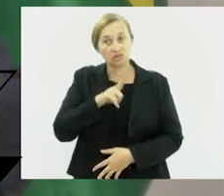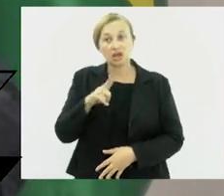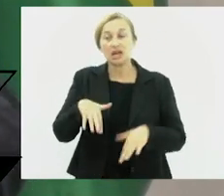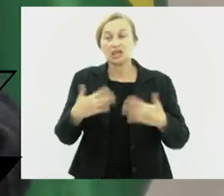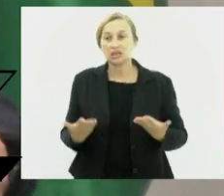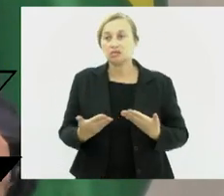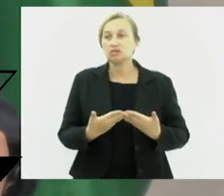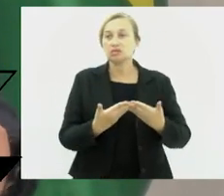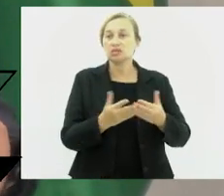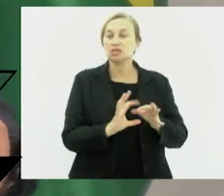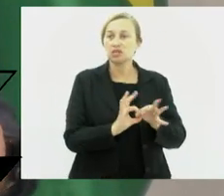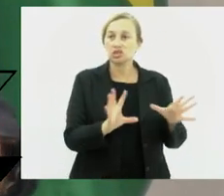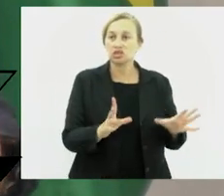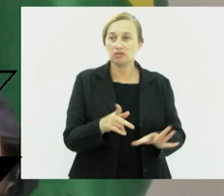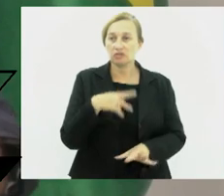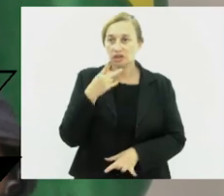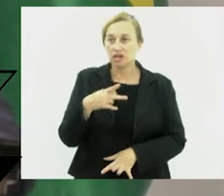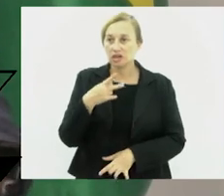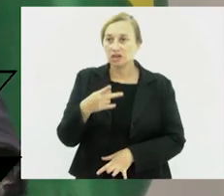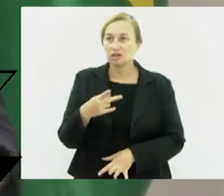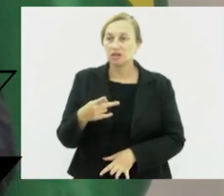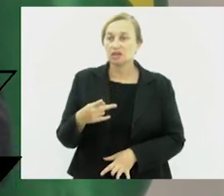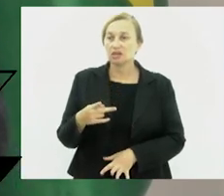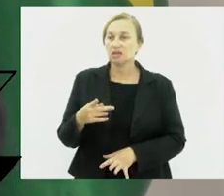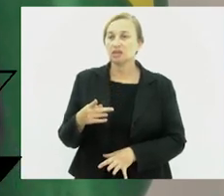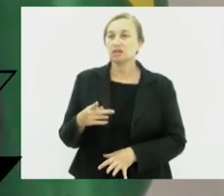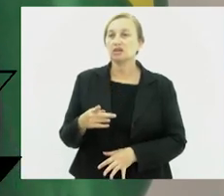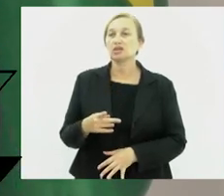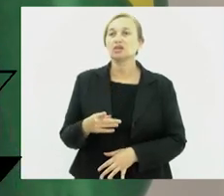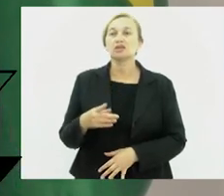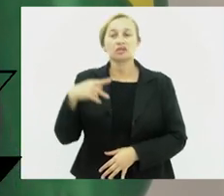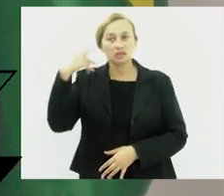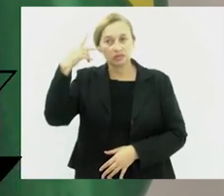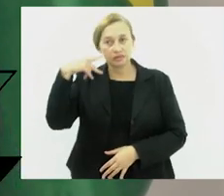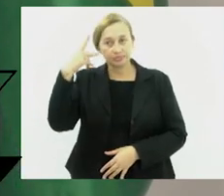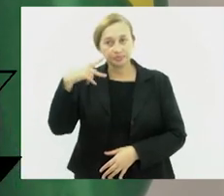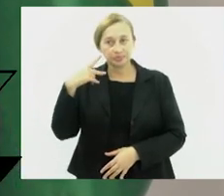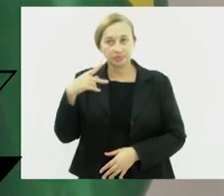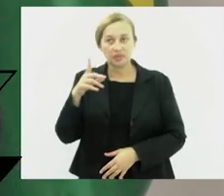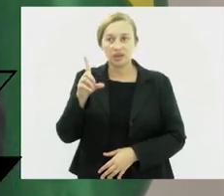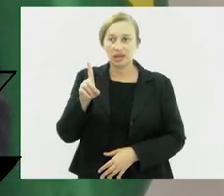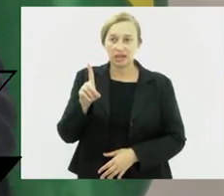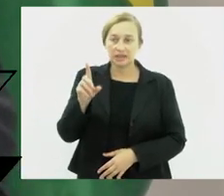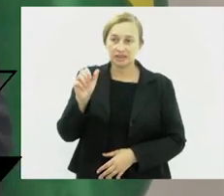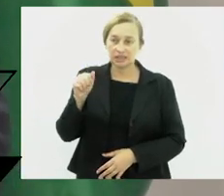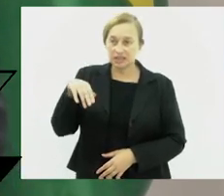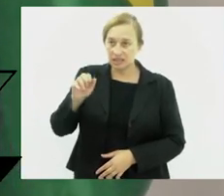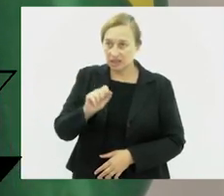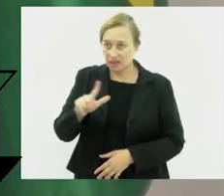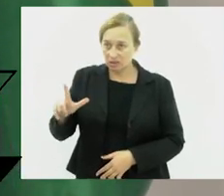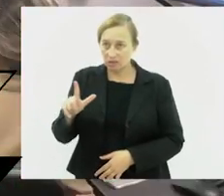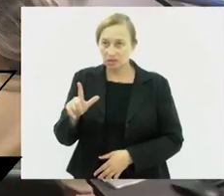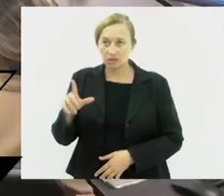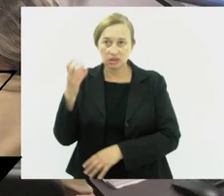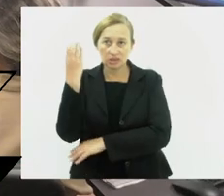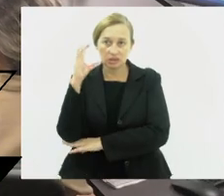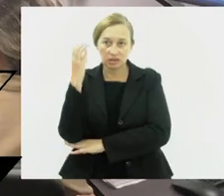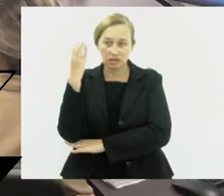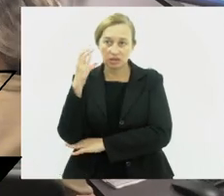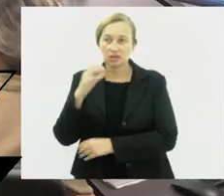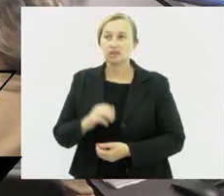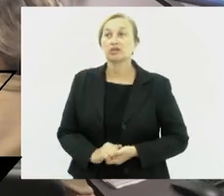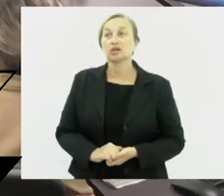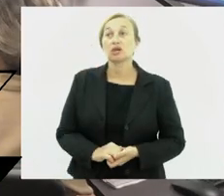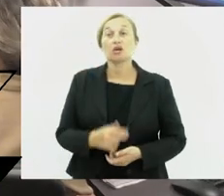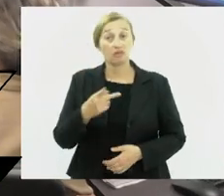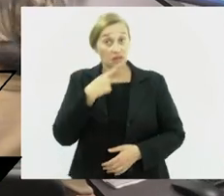passar a palavra, aqui na ausência do nosso presidente da CCJ, o vereador Daniel Marques, de Niterói. Só dizendo